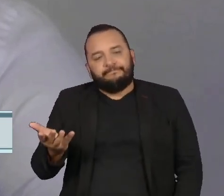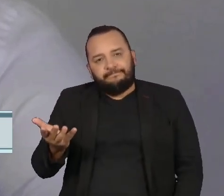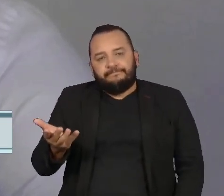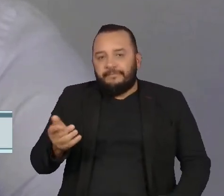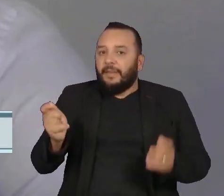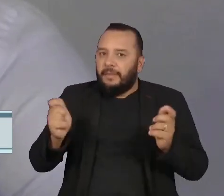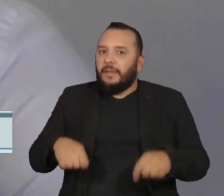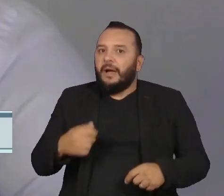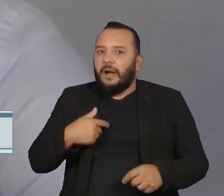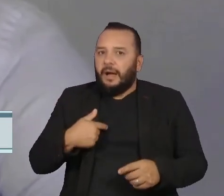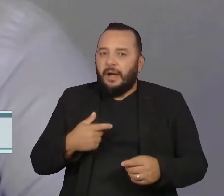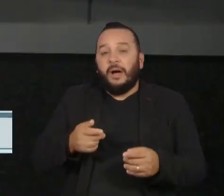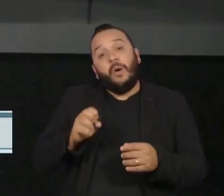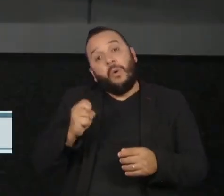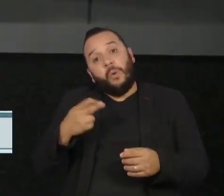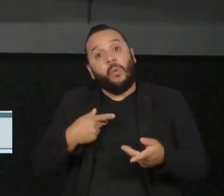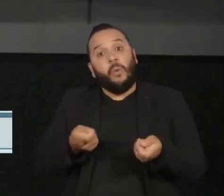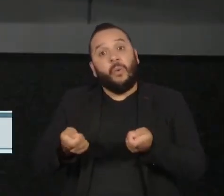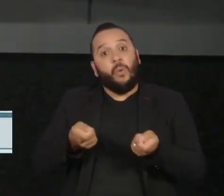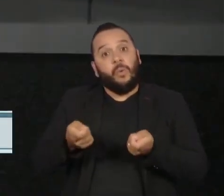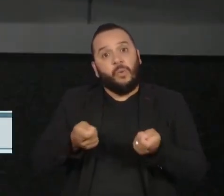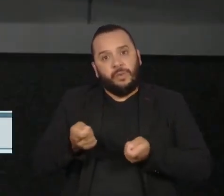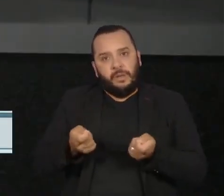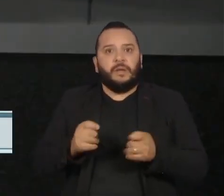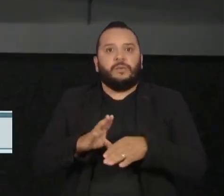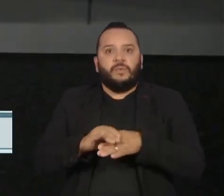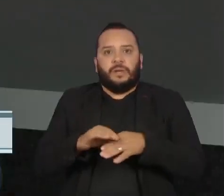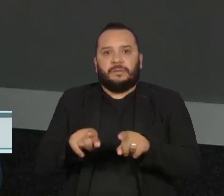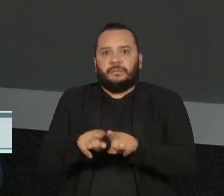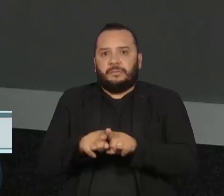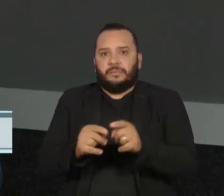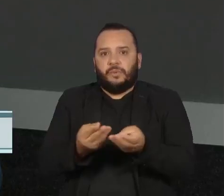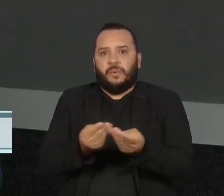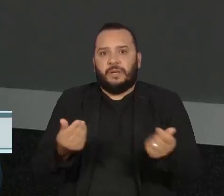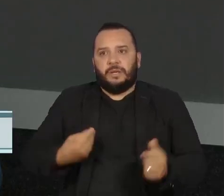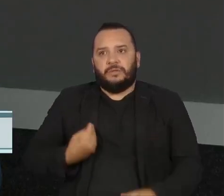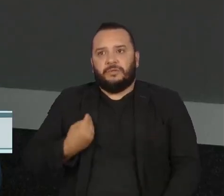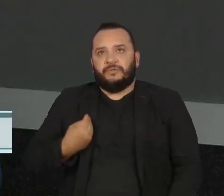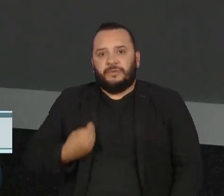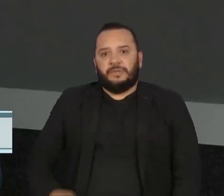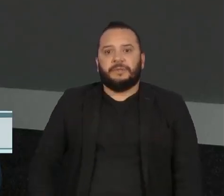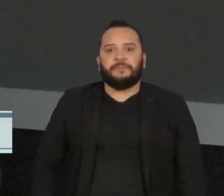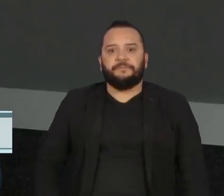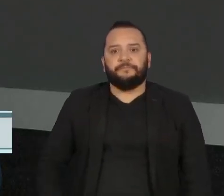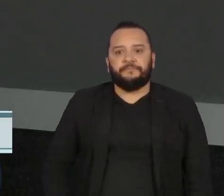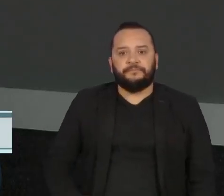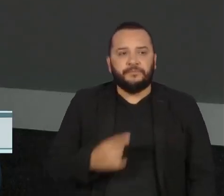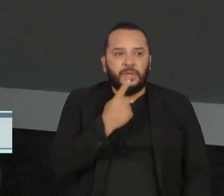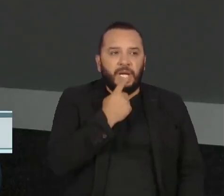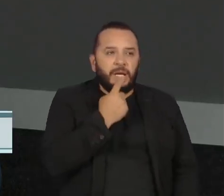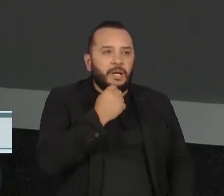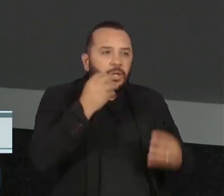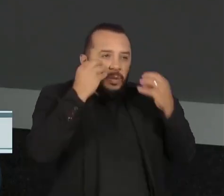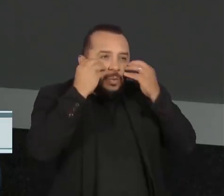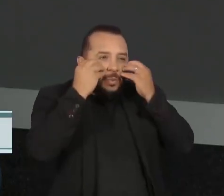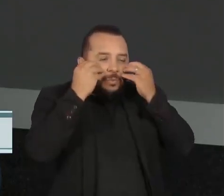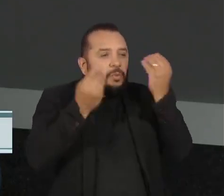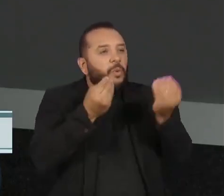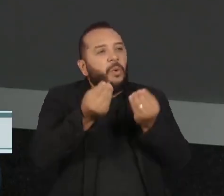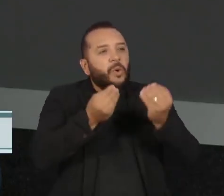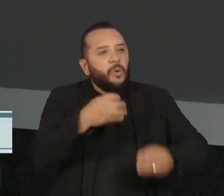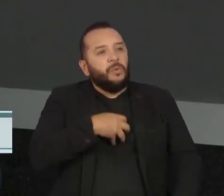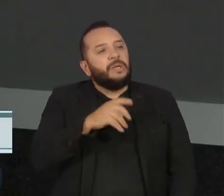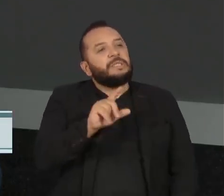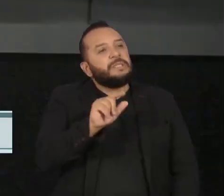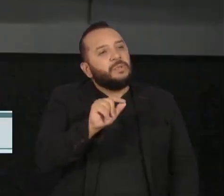sim, melhor controle da doença e, claro, melhor qualidade de vida. Quando a gente fala do lúpus, por exemplo, quais são os primeiros sinais e